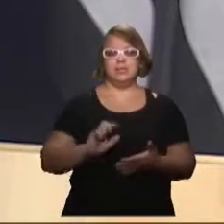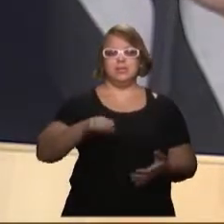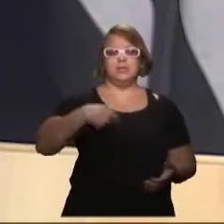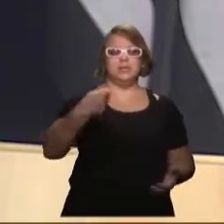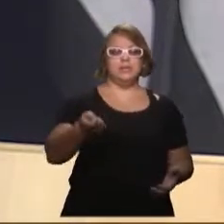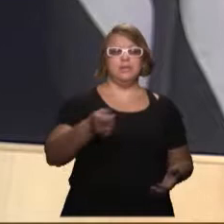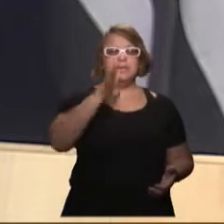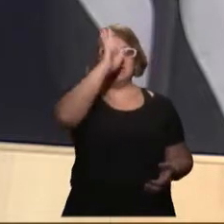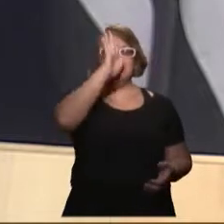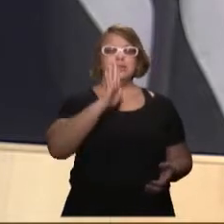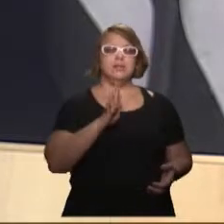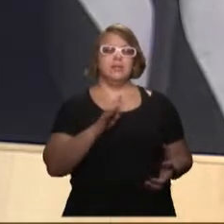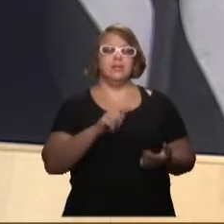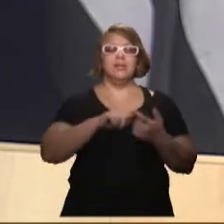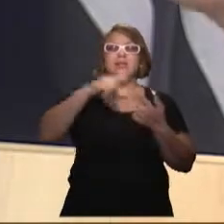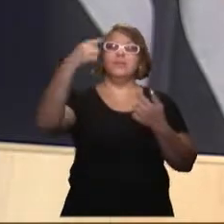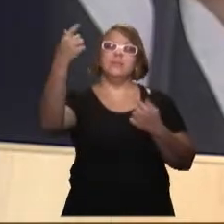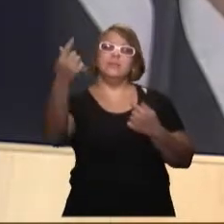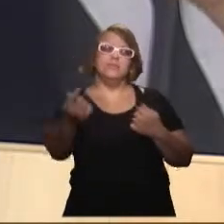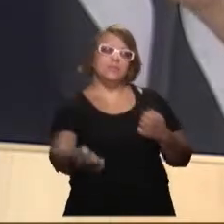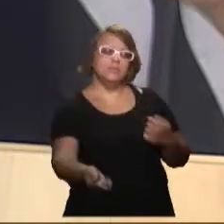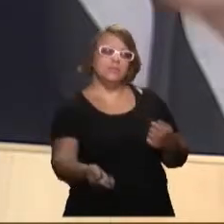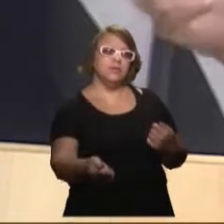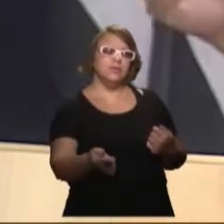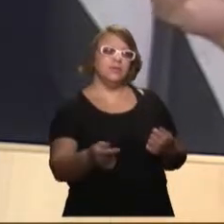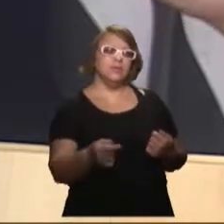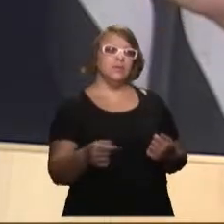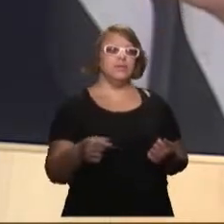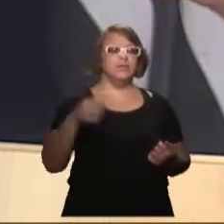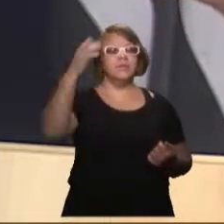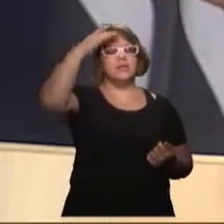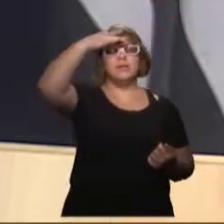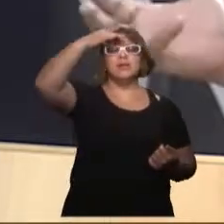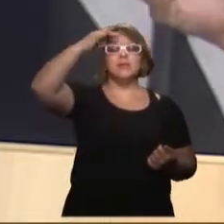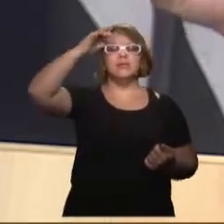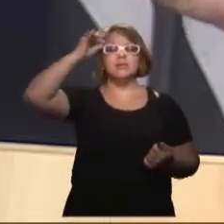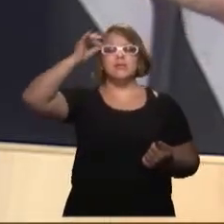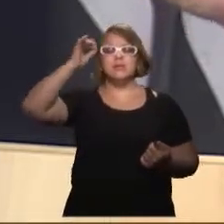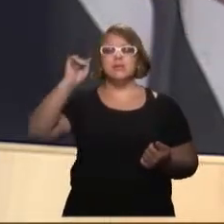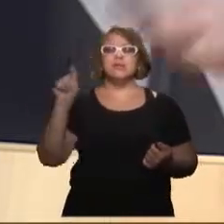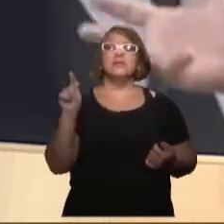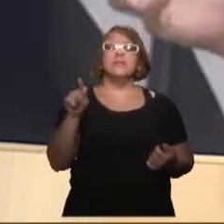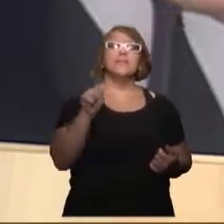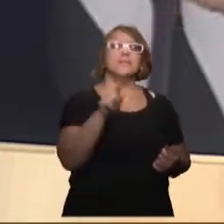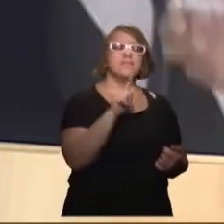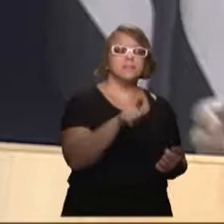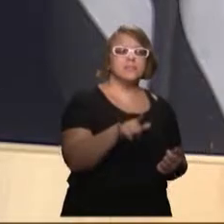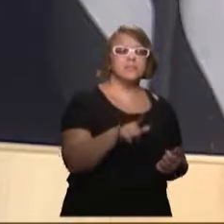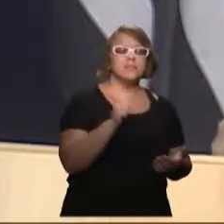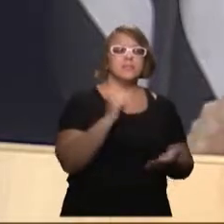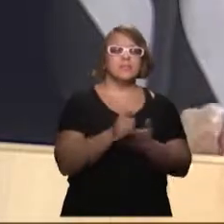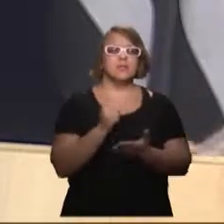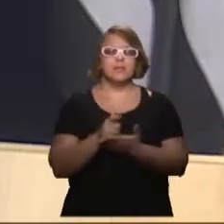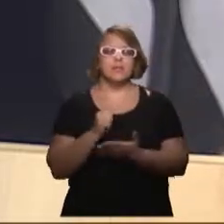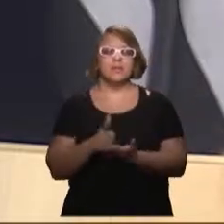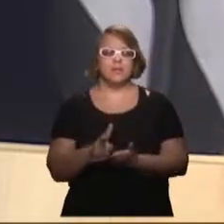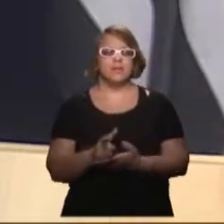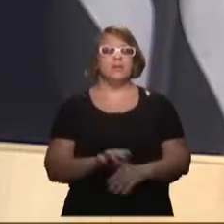pagar a conta. E quem paga a conta direito está sendo lesado.